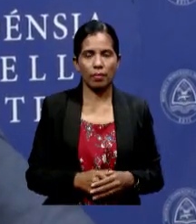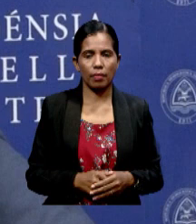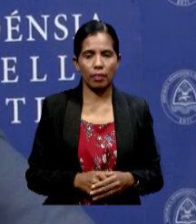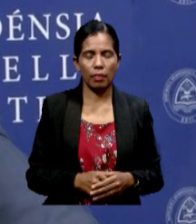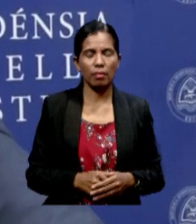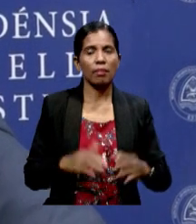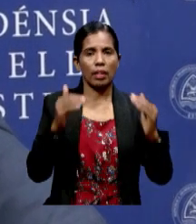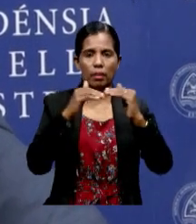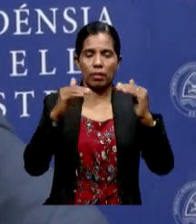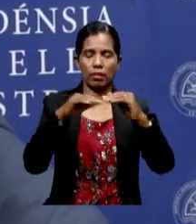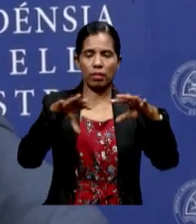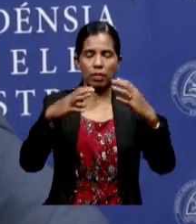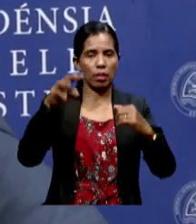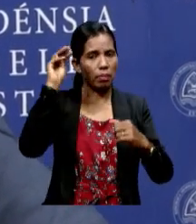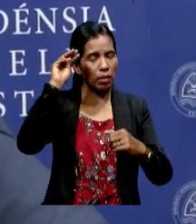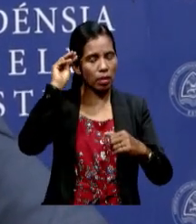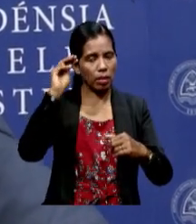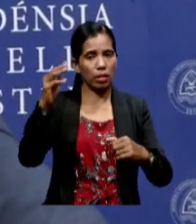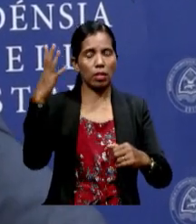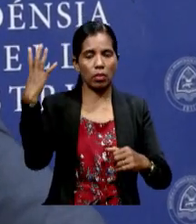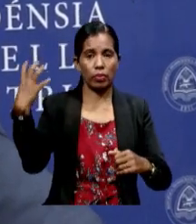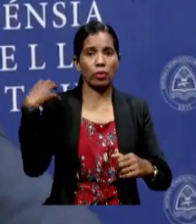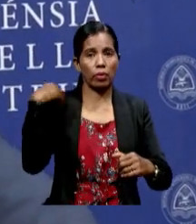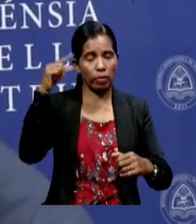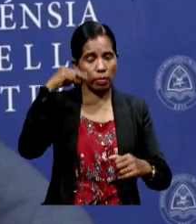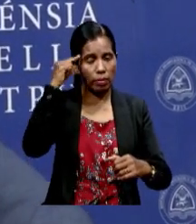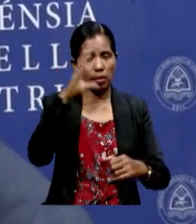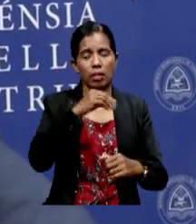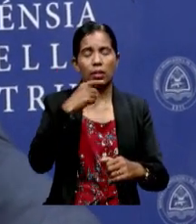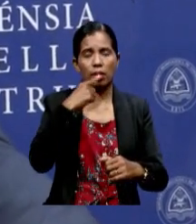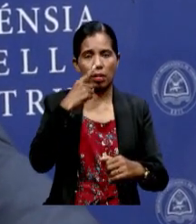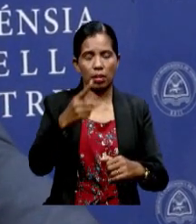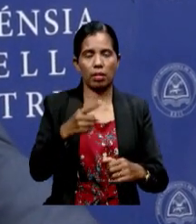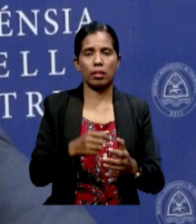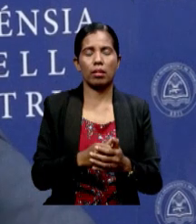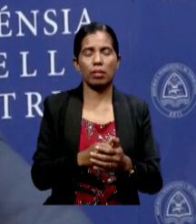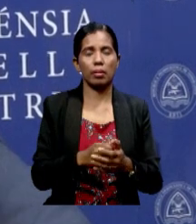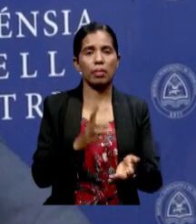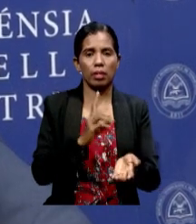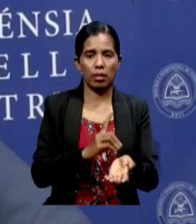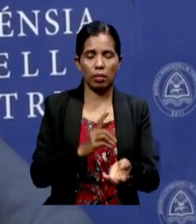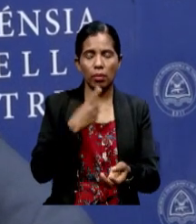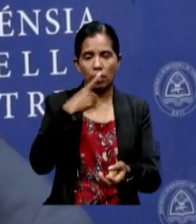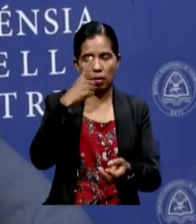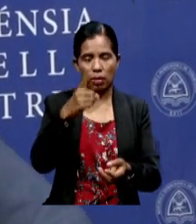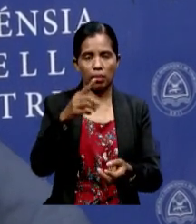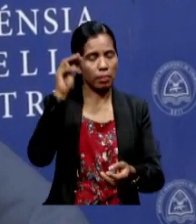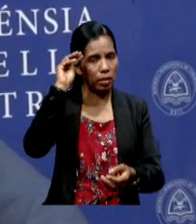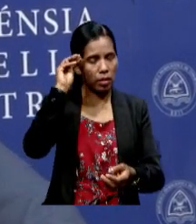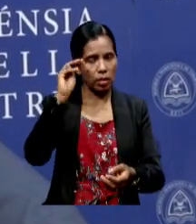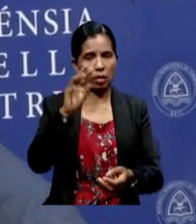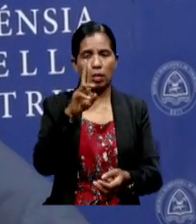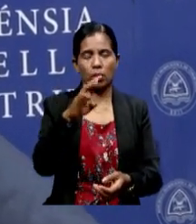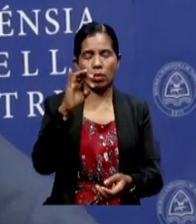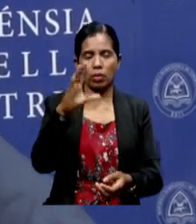Reunião Conselho Ministro e Palácio Governo dele, quarta né, Governo autoriza Ministro Finanças Rui Augusto Gomes a tu celebra acordo financiamento